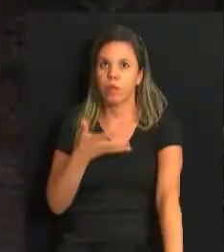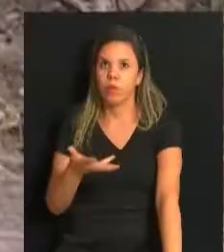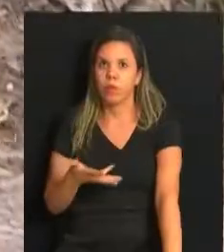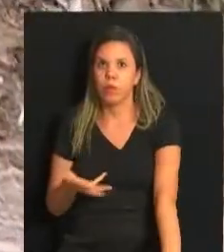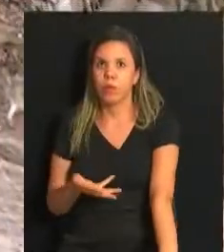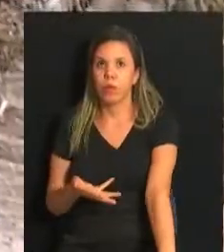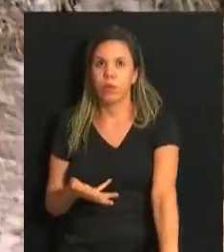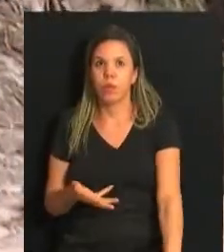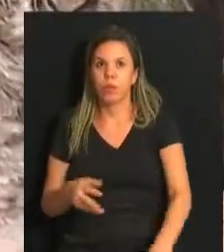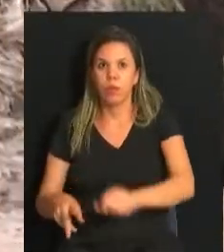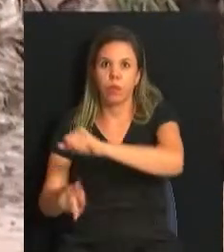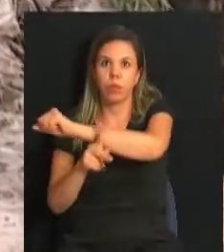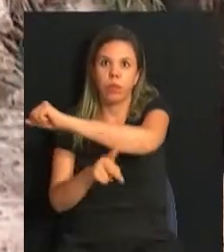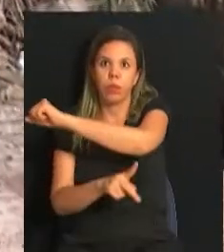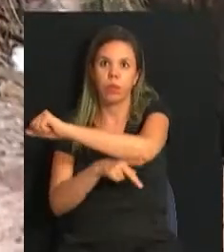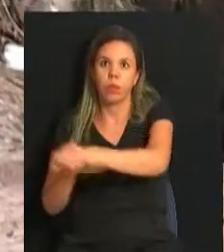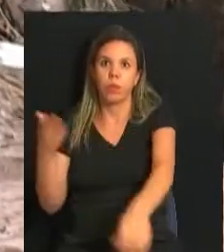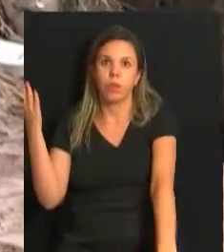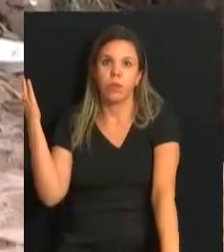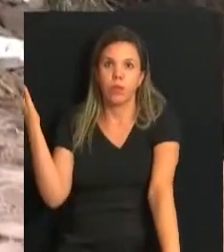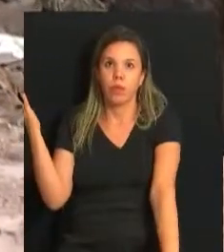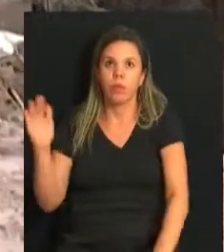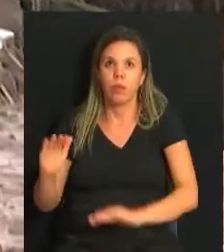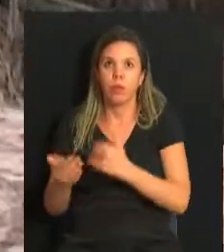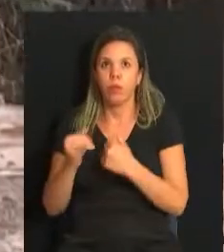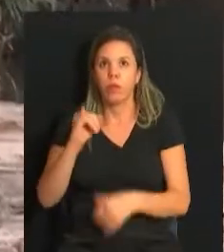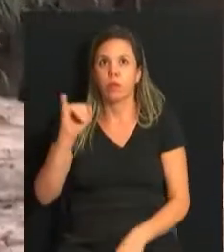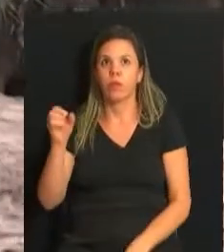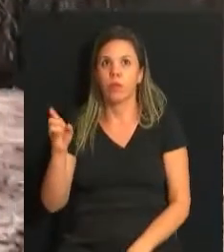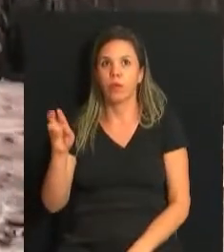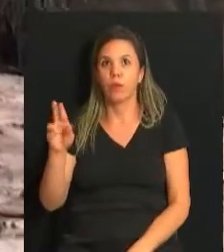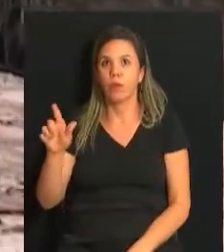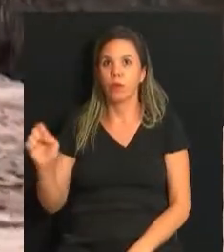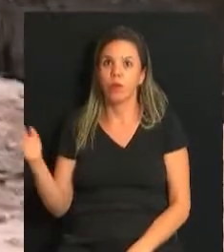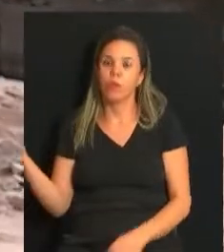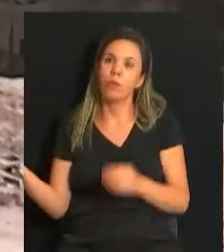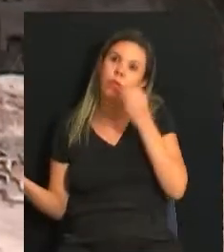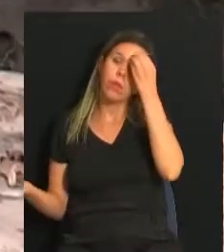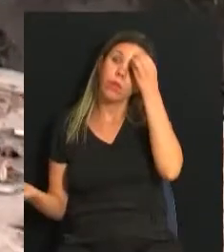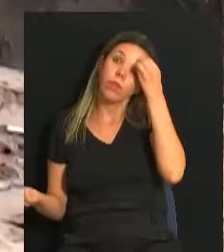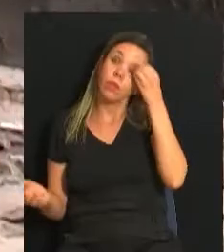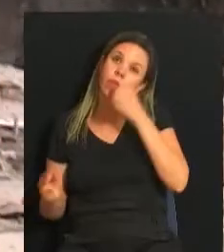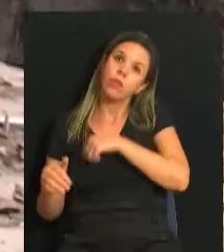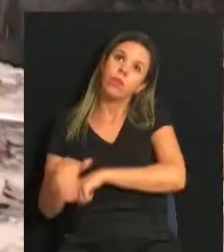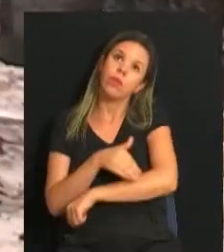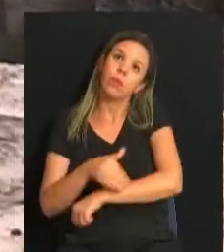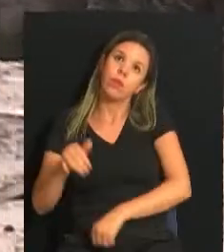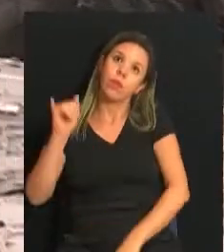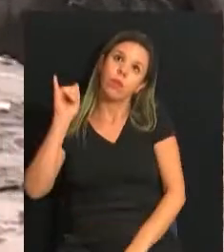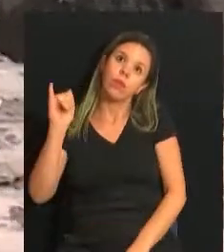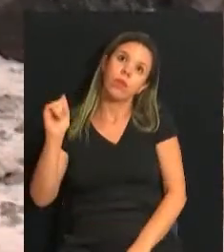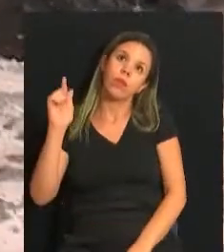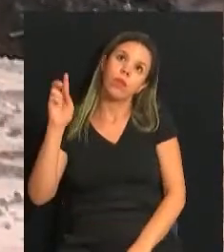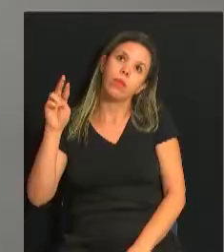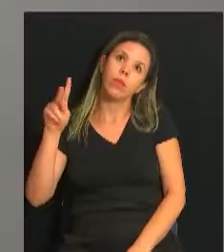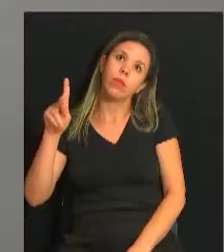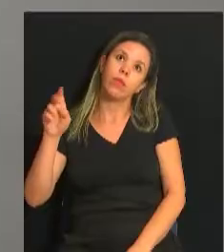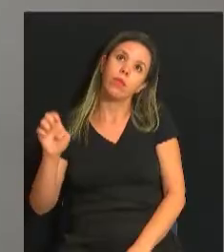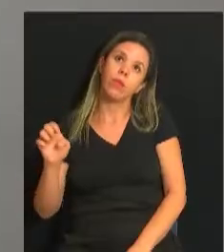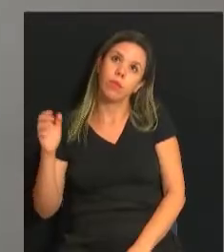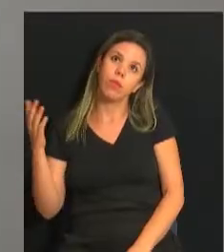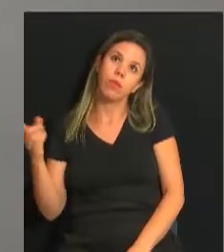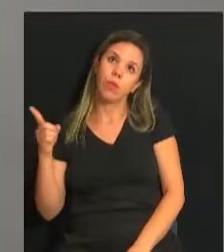da ponte que fica localizada na Rua Jorge Pinto de Mendonça com a Rua Igarapé no bairro dic 1